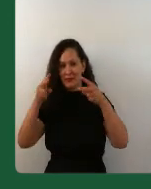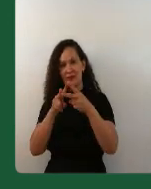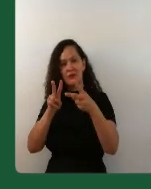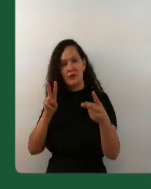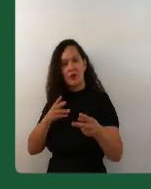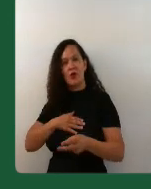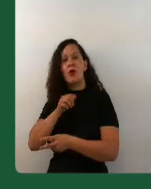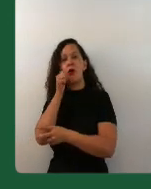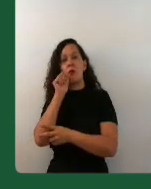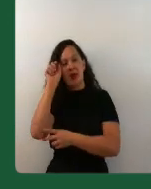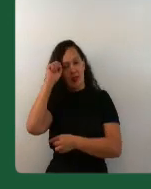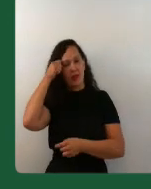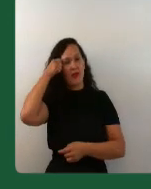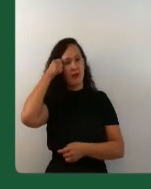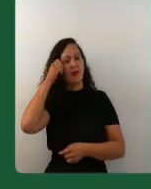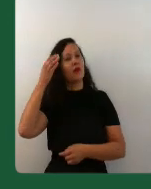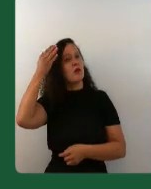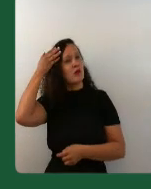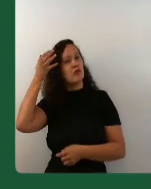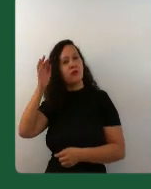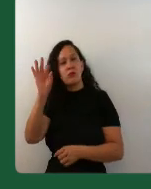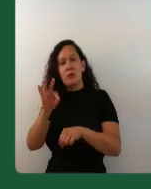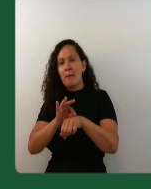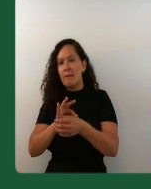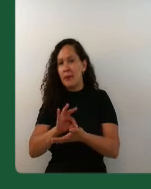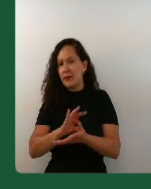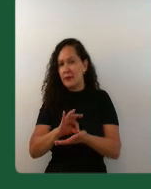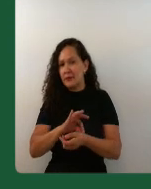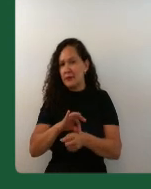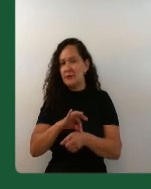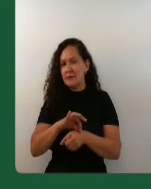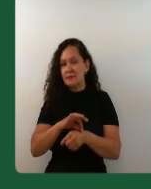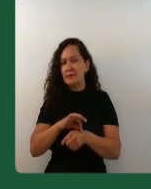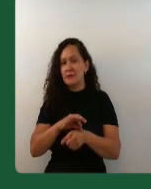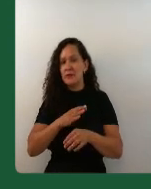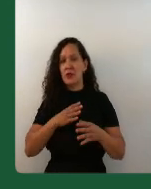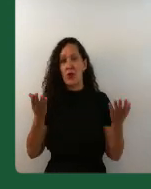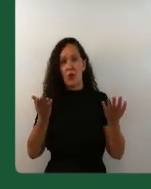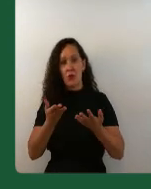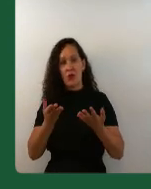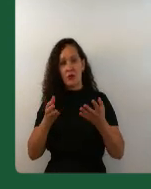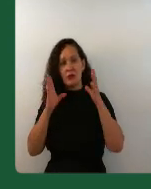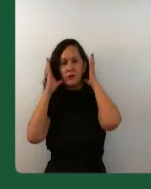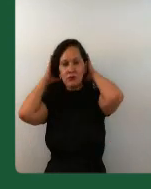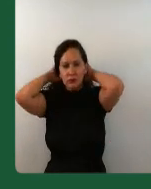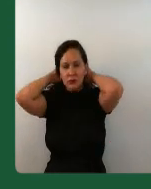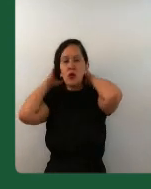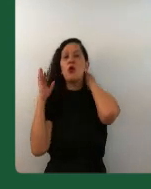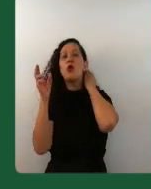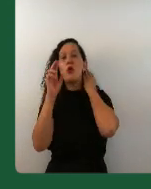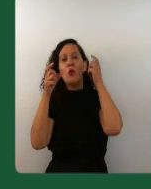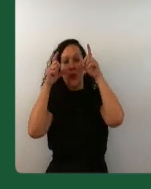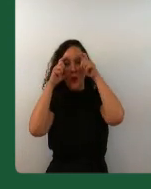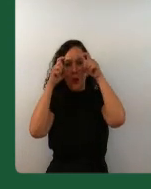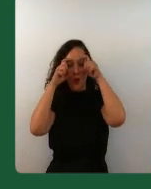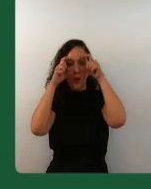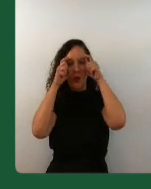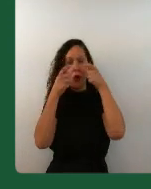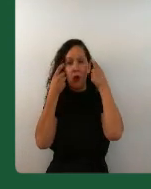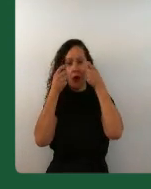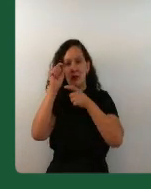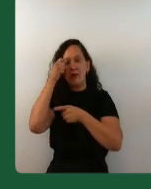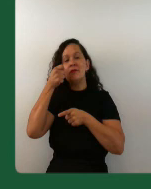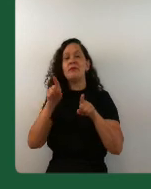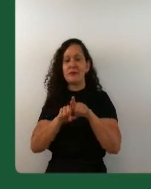uma mulher negra, cabelos pretos, hoje presos, uso óculos, olhos